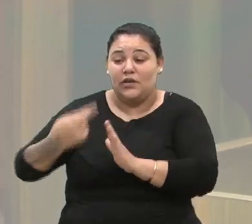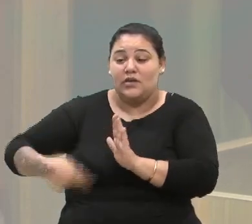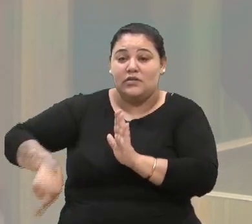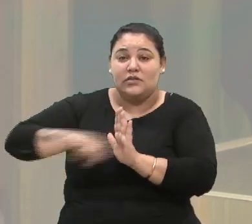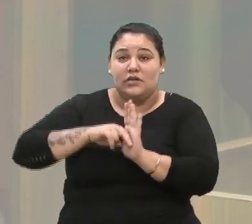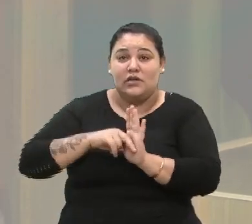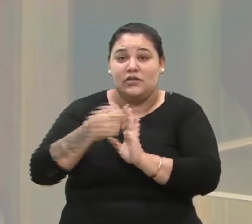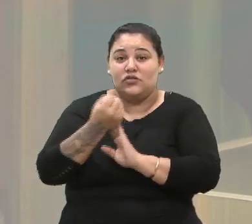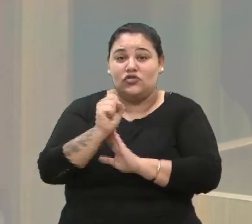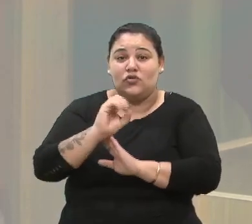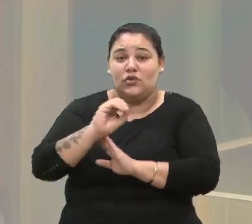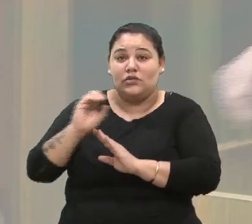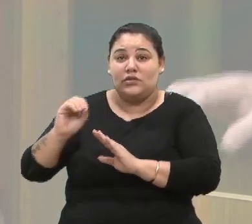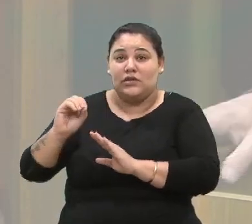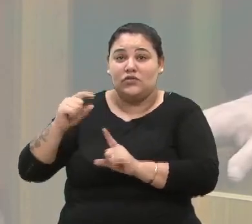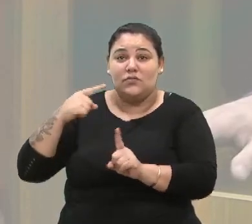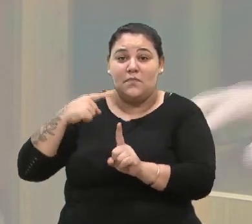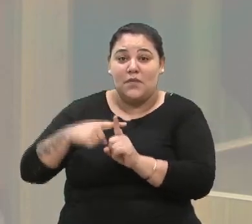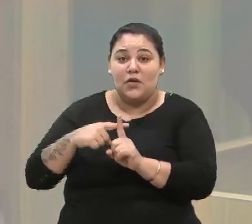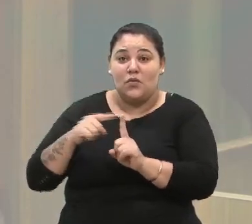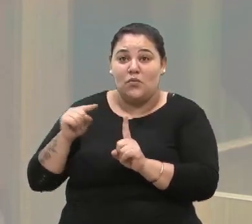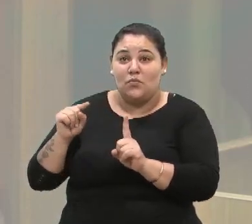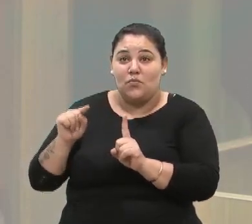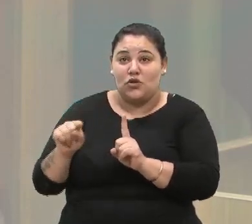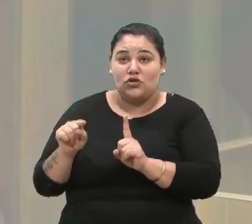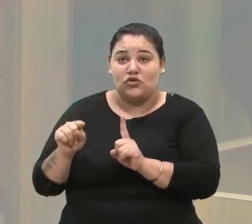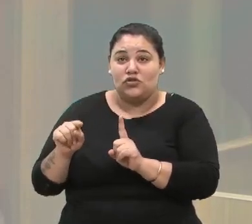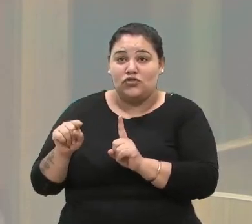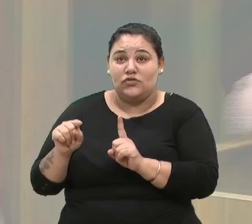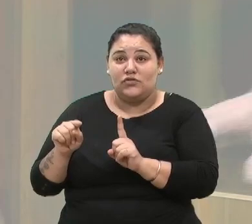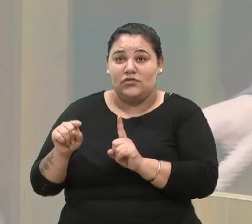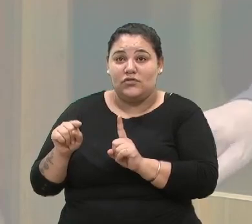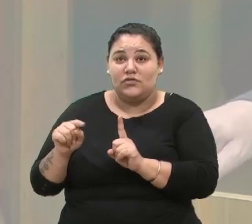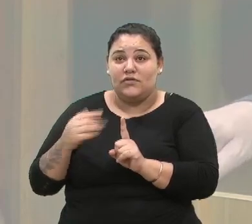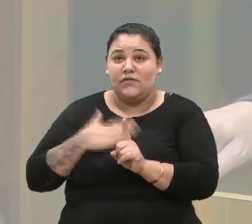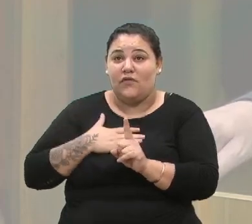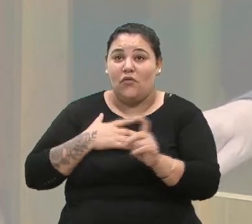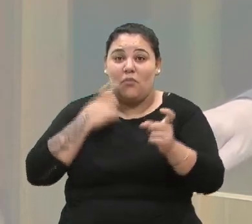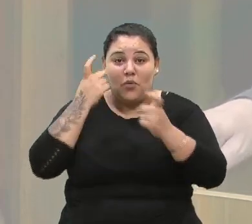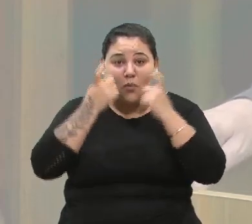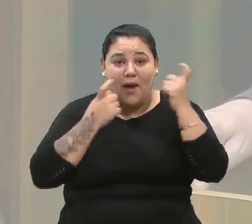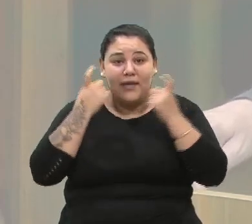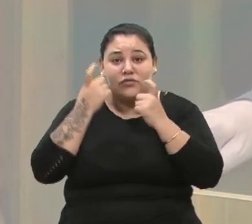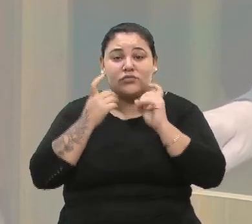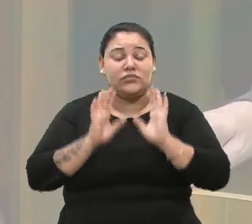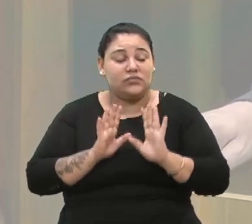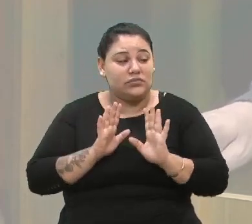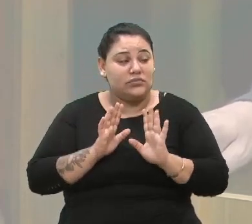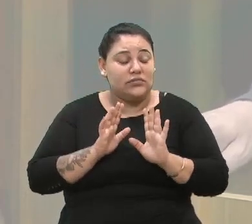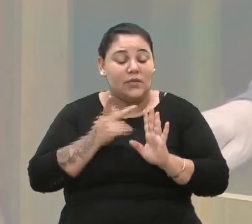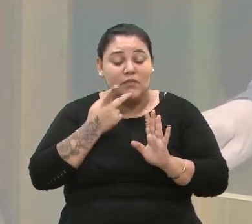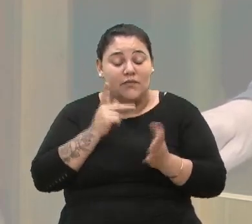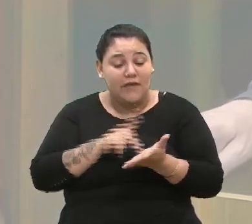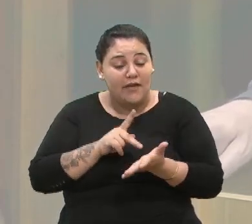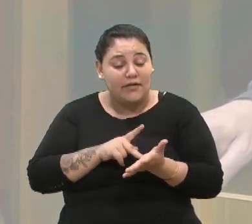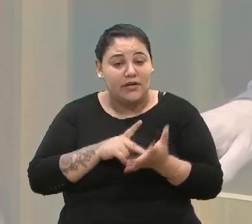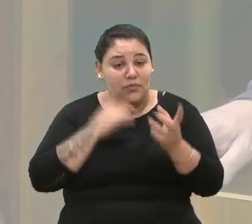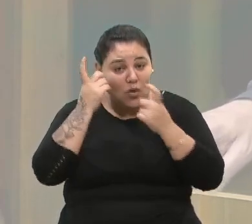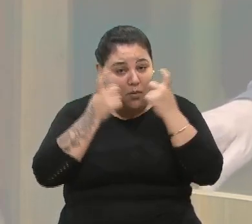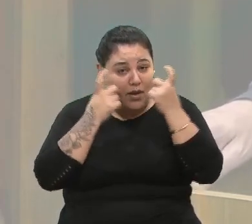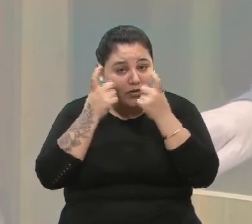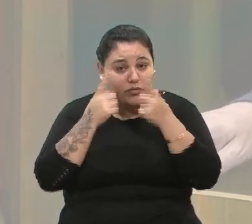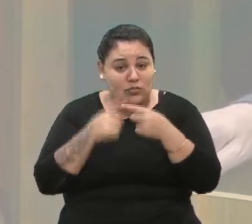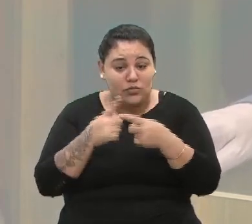mil positivo me deixa muito preocupado. Não vou negar que me deixa preocupado. Porque no ano passado,